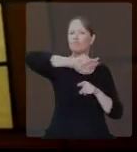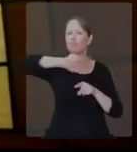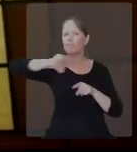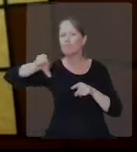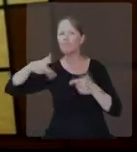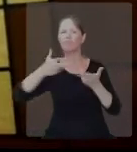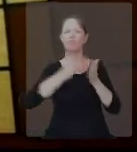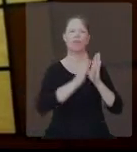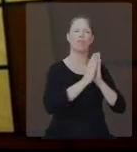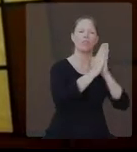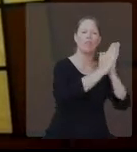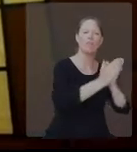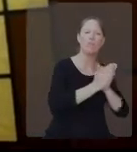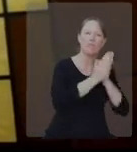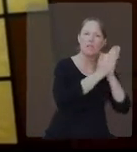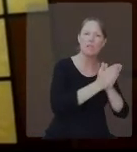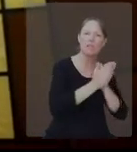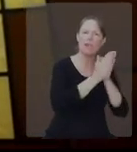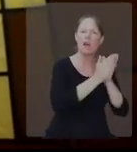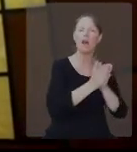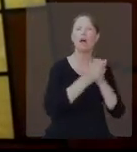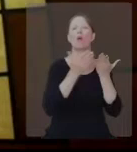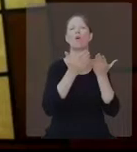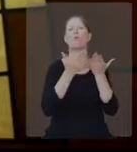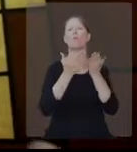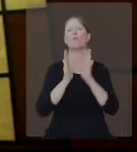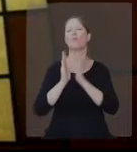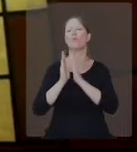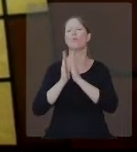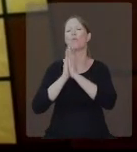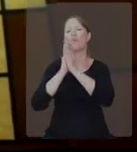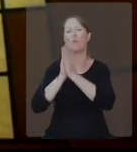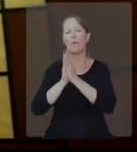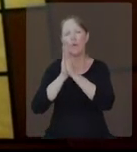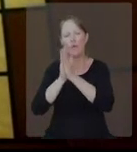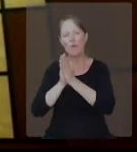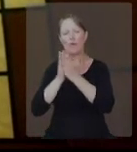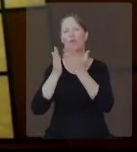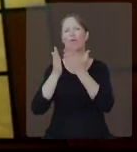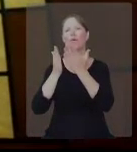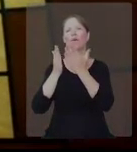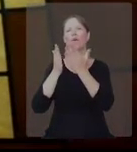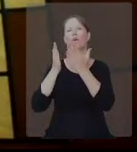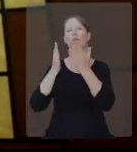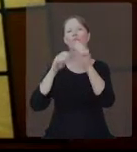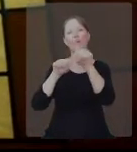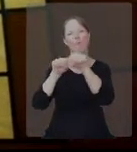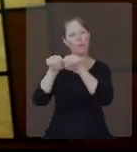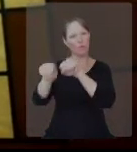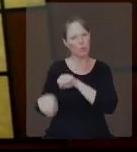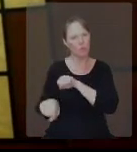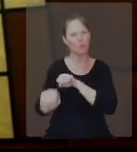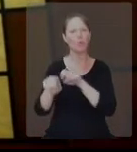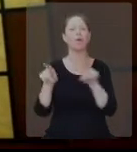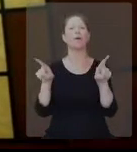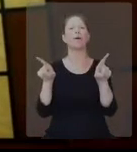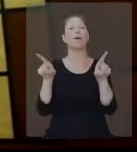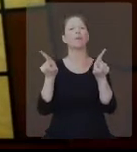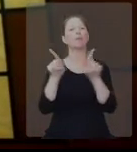né? Desde os devocionais em eventos, cultos de formatura, até mesmo